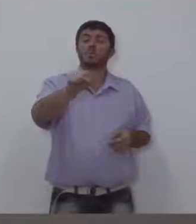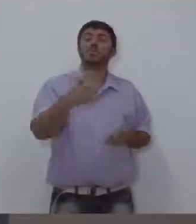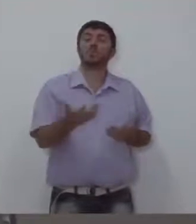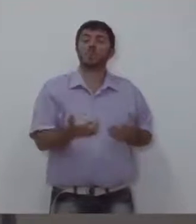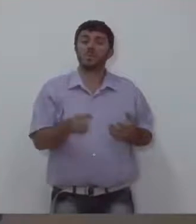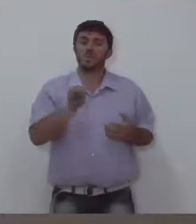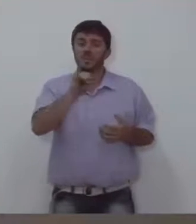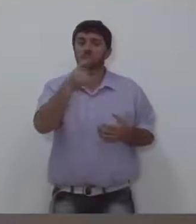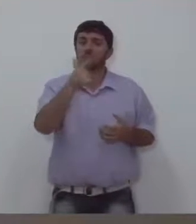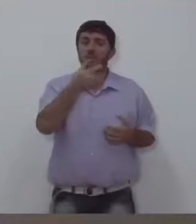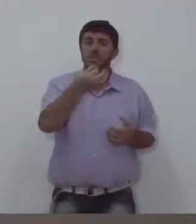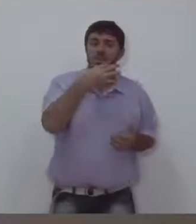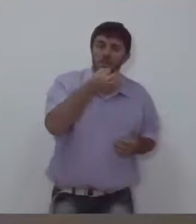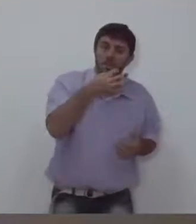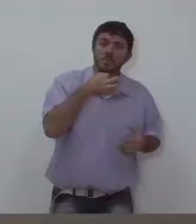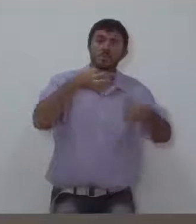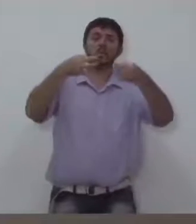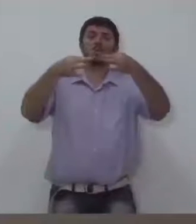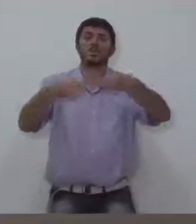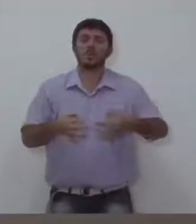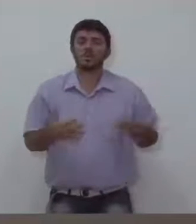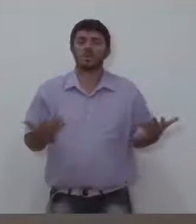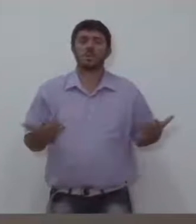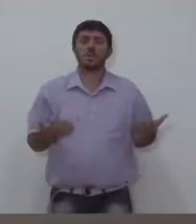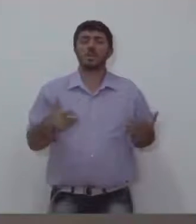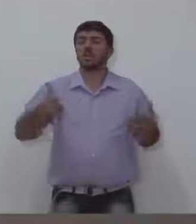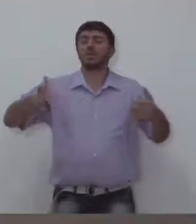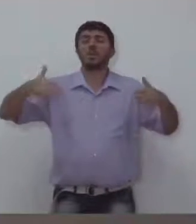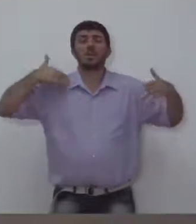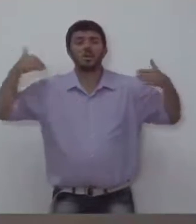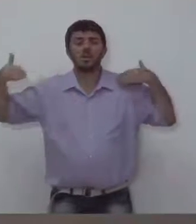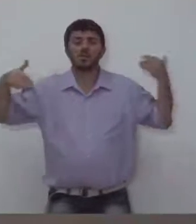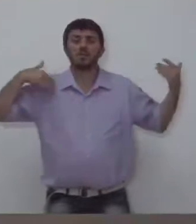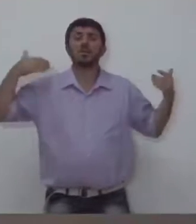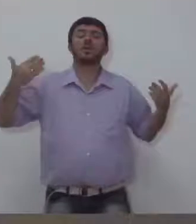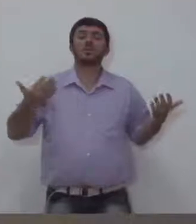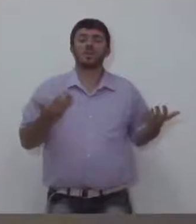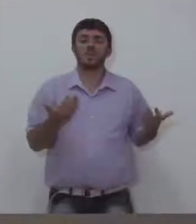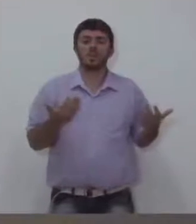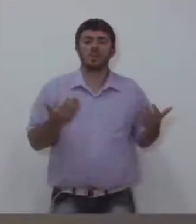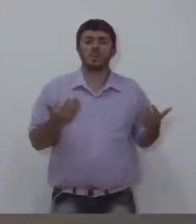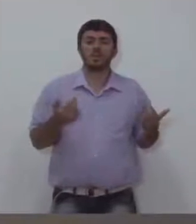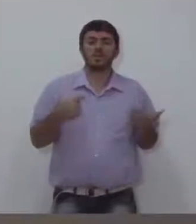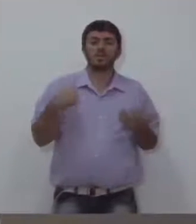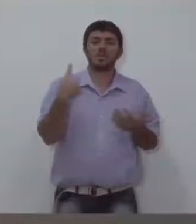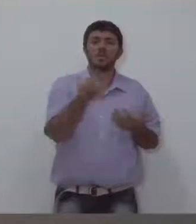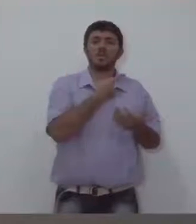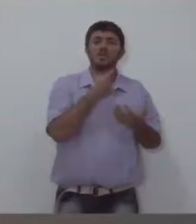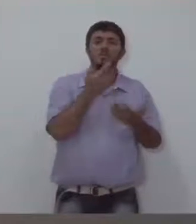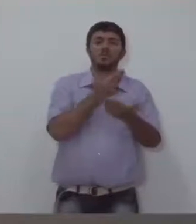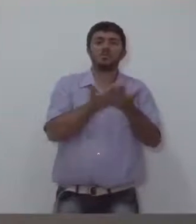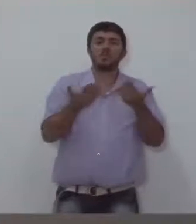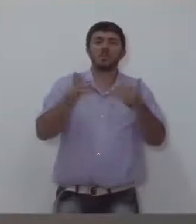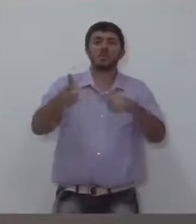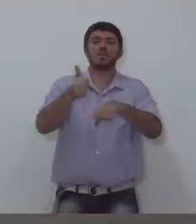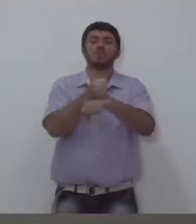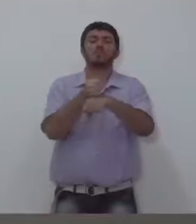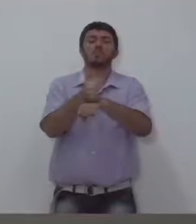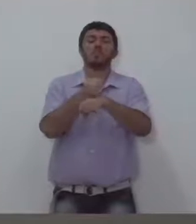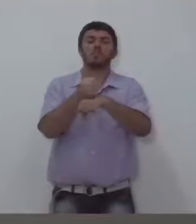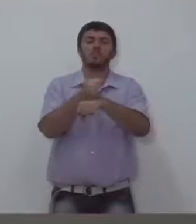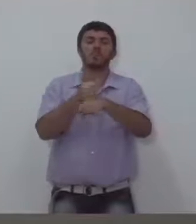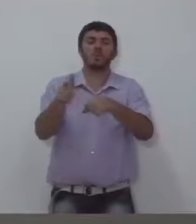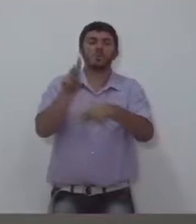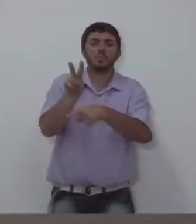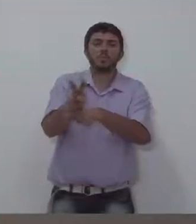adequado, não tem uma função de lazer, o que acontece? A gente perde essa mão de obra. Um outro dado, só para